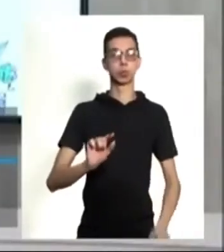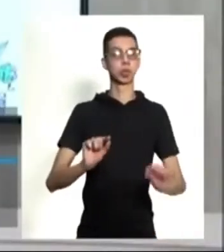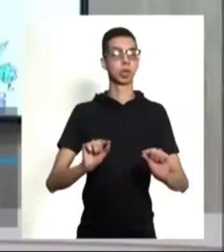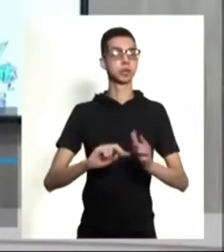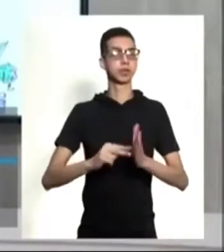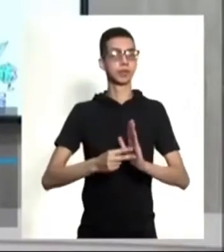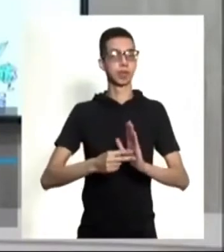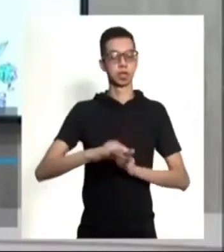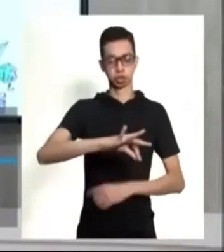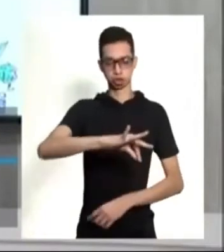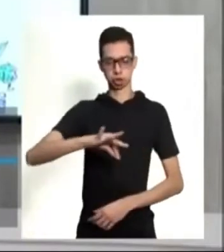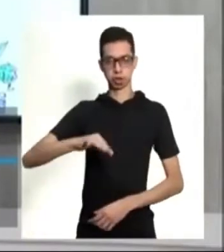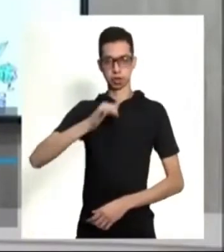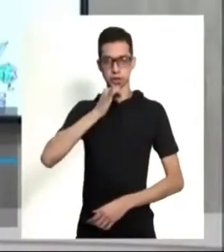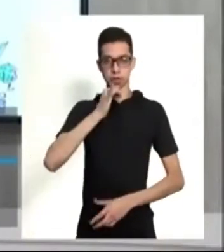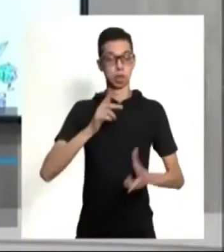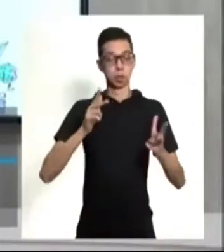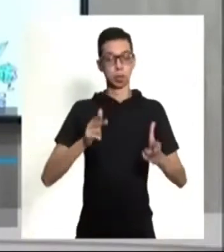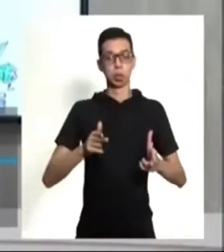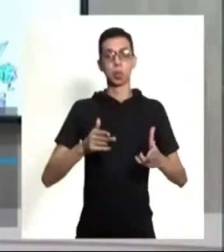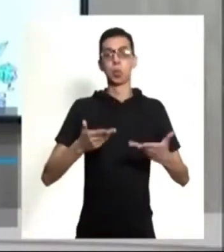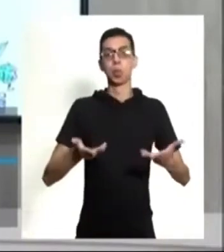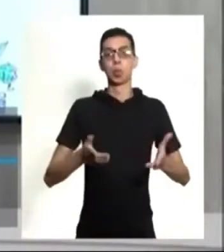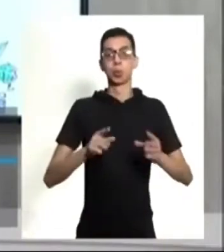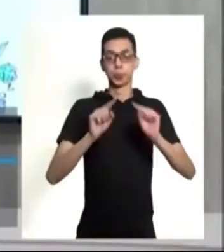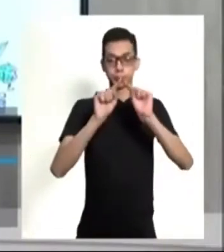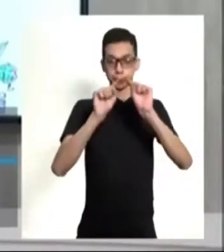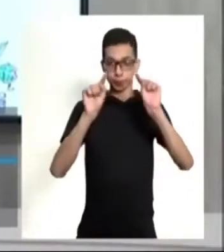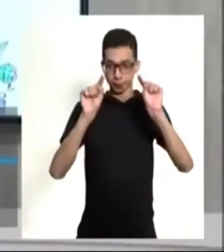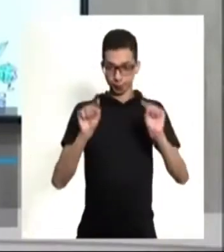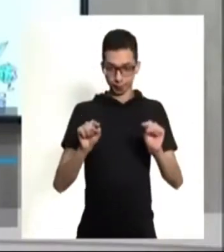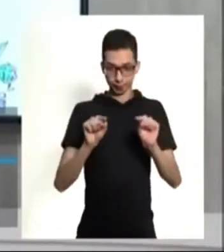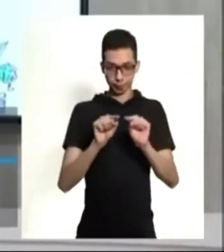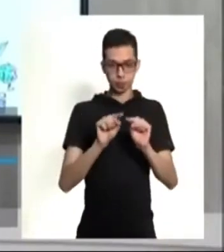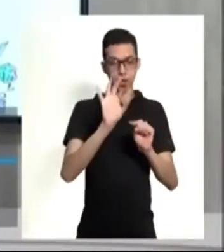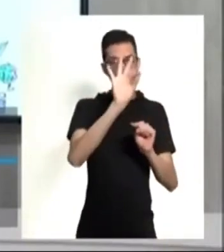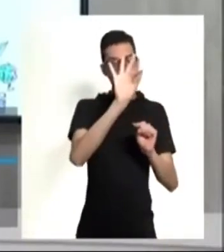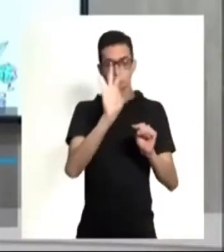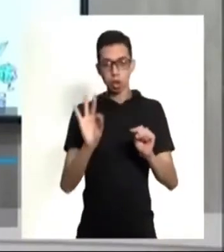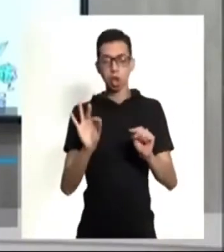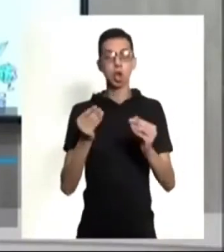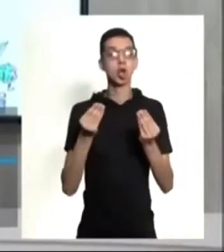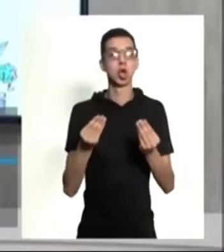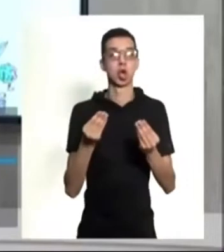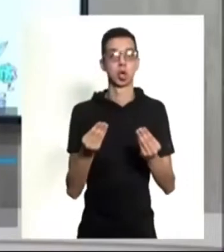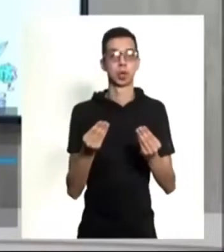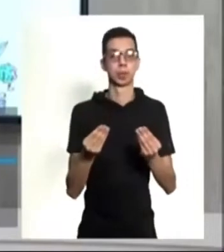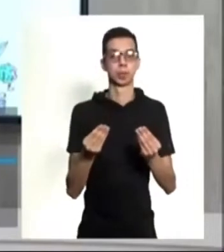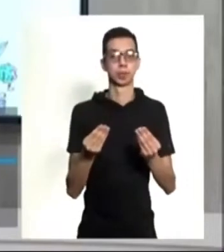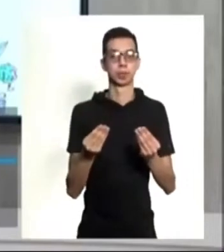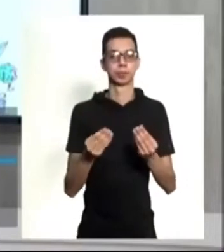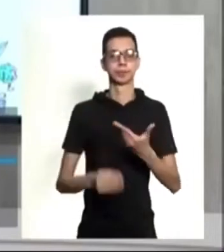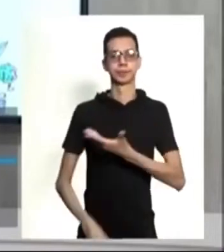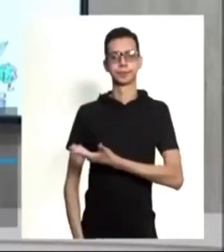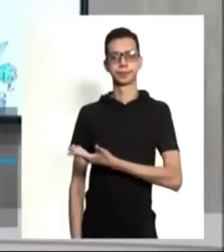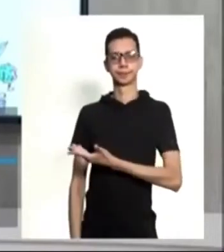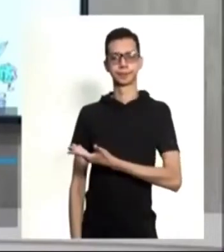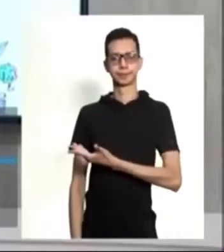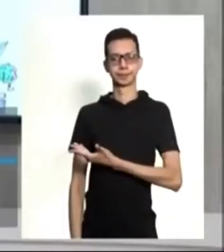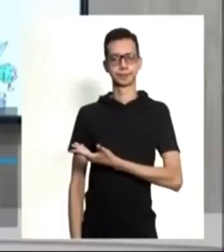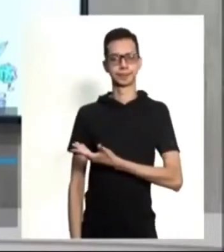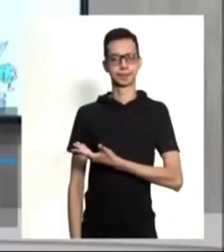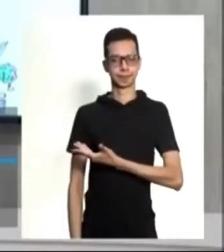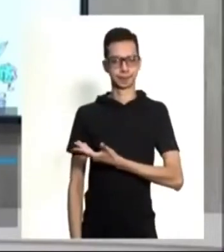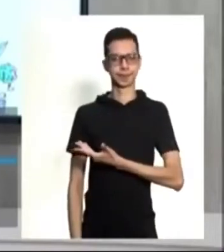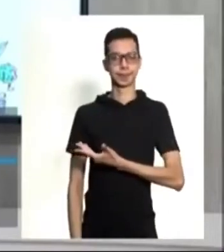Tamo junto. Bora lá. Como é que você faz para calcular a diagonal de quadrado? Lado raiz de 2. Qual a diagonal de um quadrado de lado